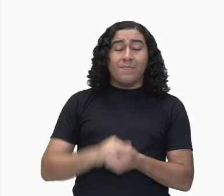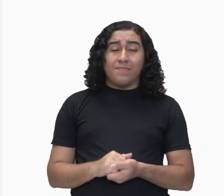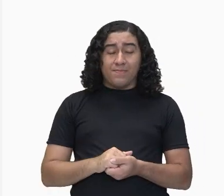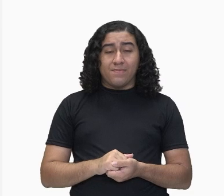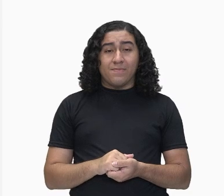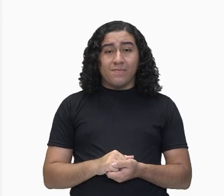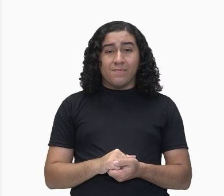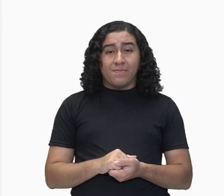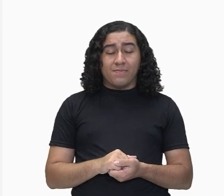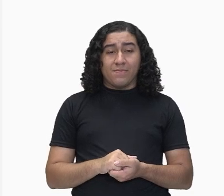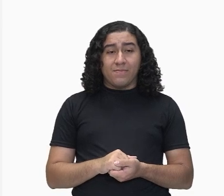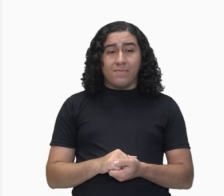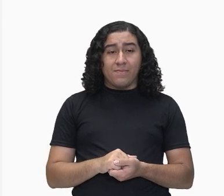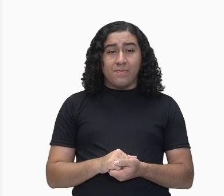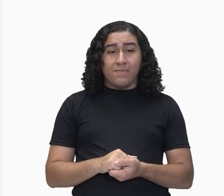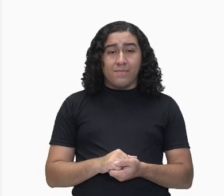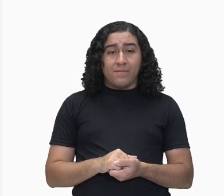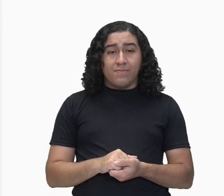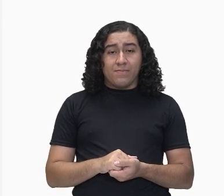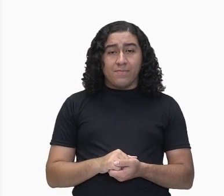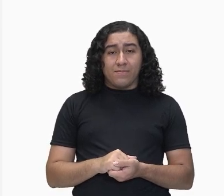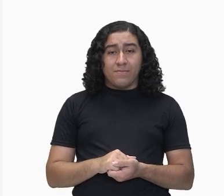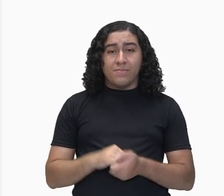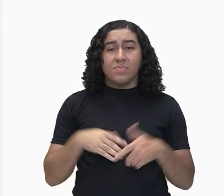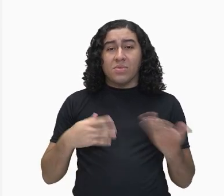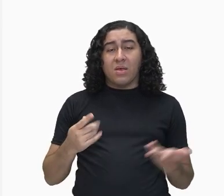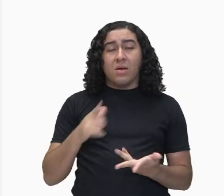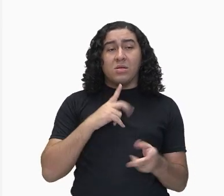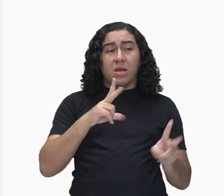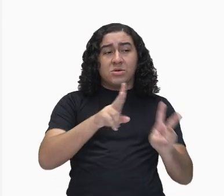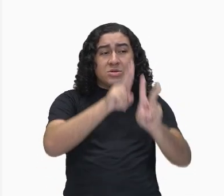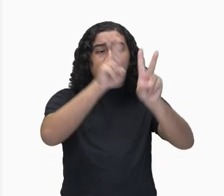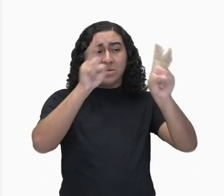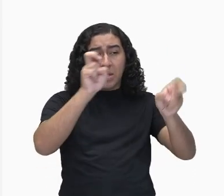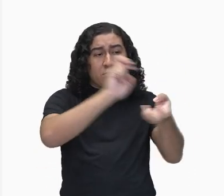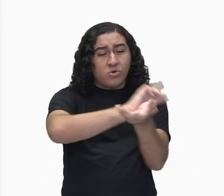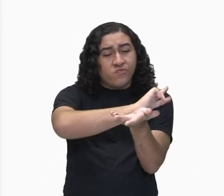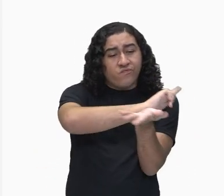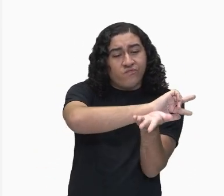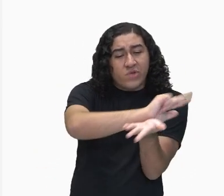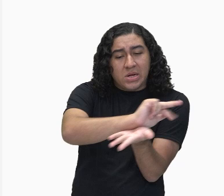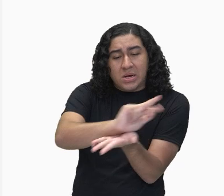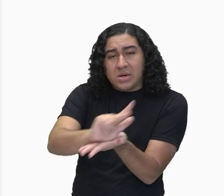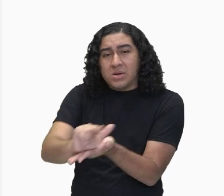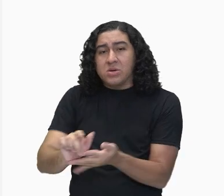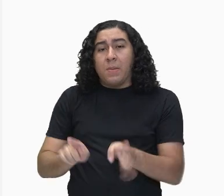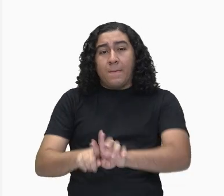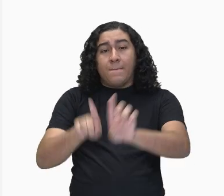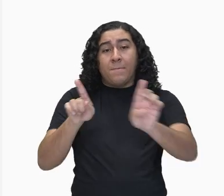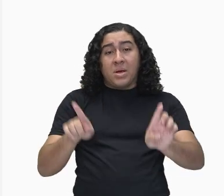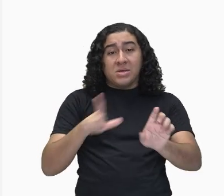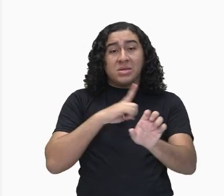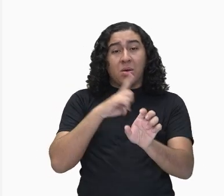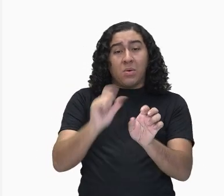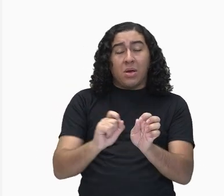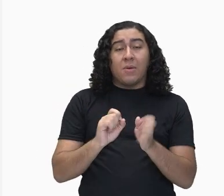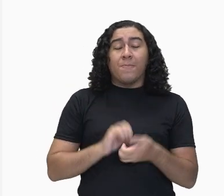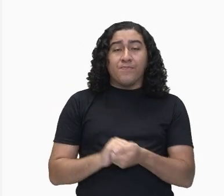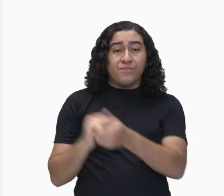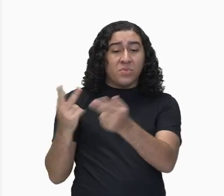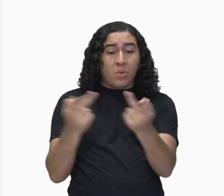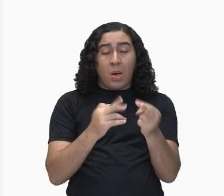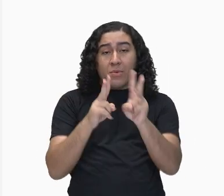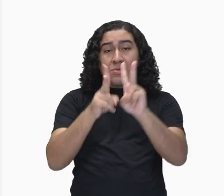estão contando as histórias. Então, que conta história de assuntos diversos, mas com elo comum.